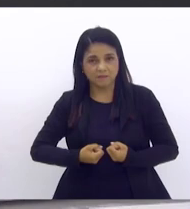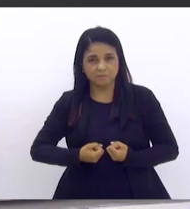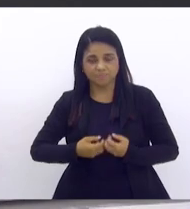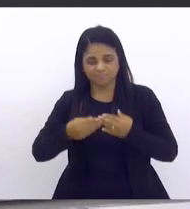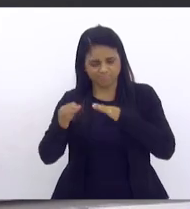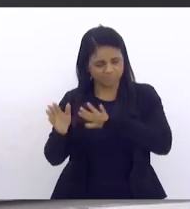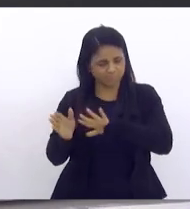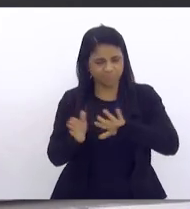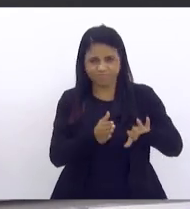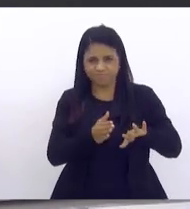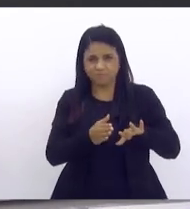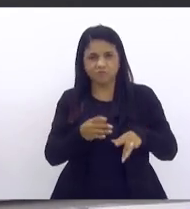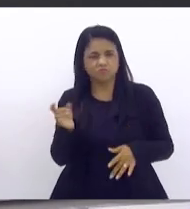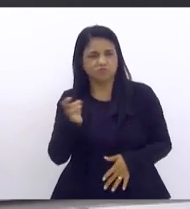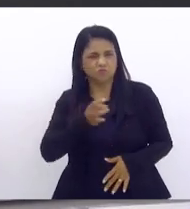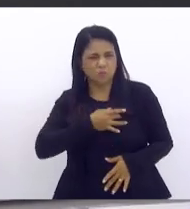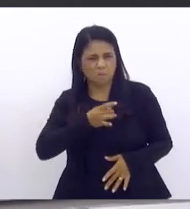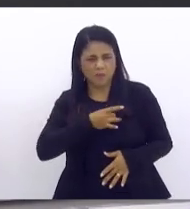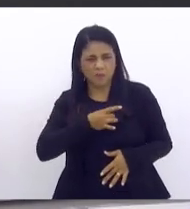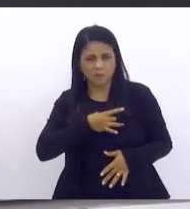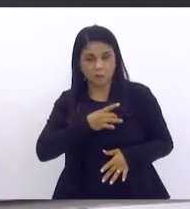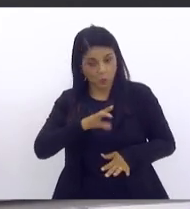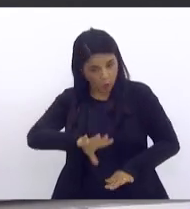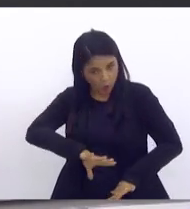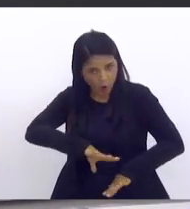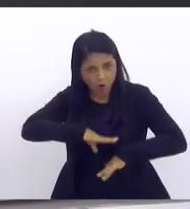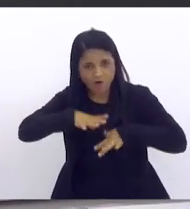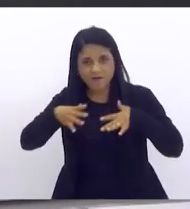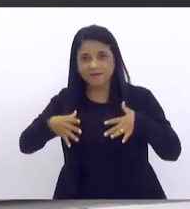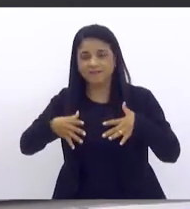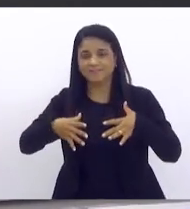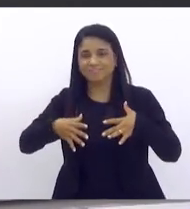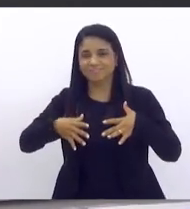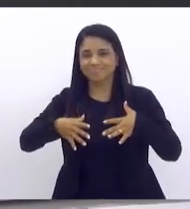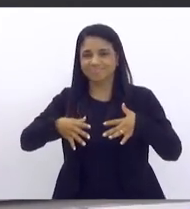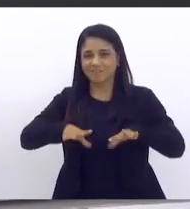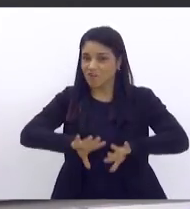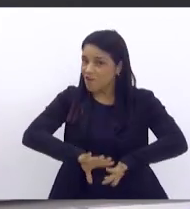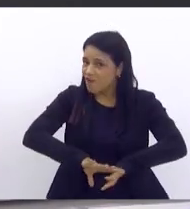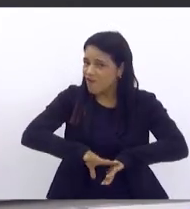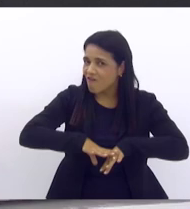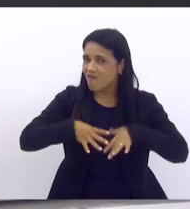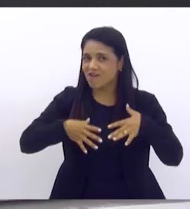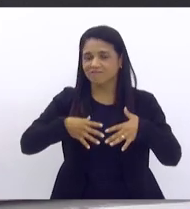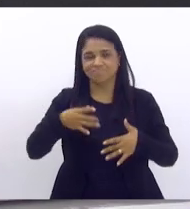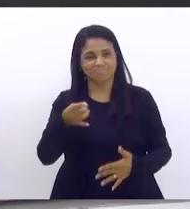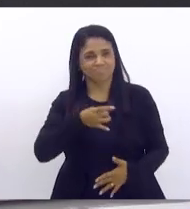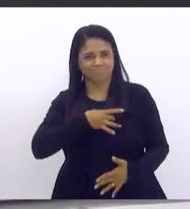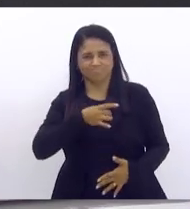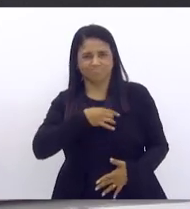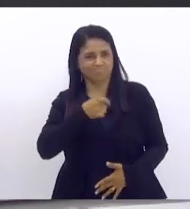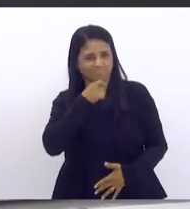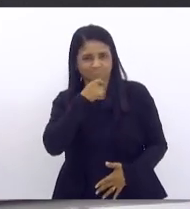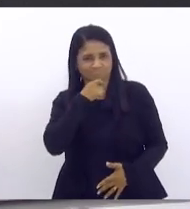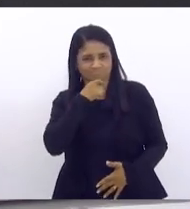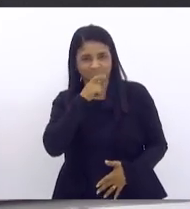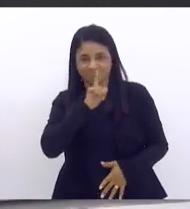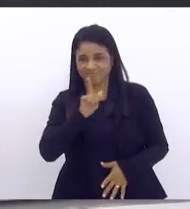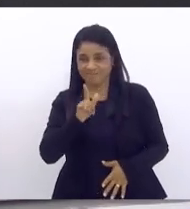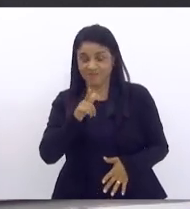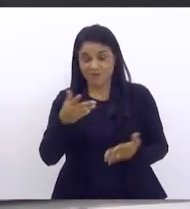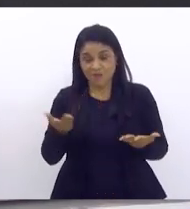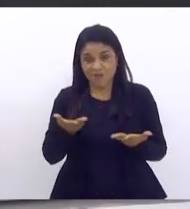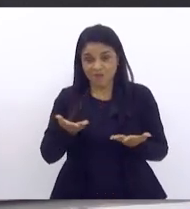receio, do medo. Coragem. Coragem. Não tenhas medo. Esta é uma